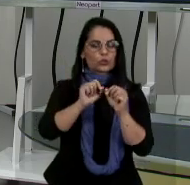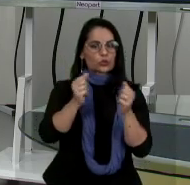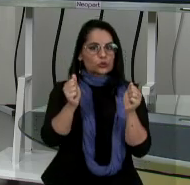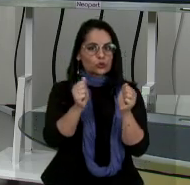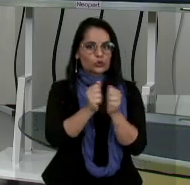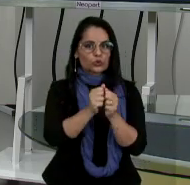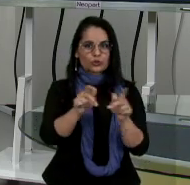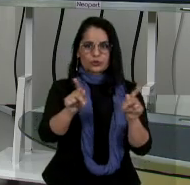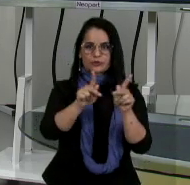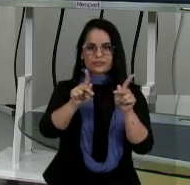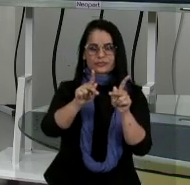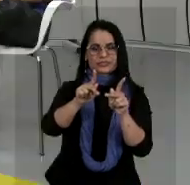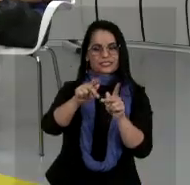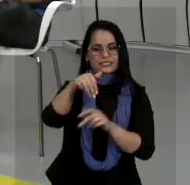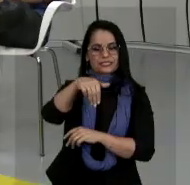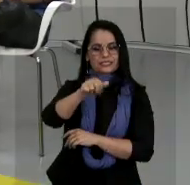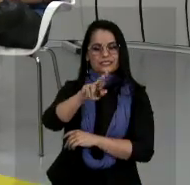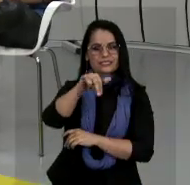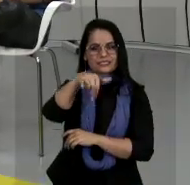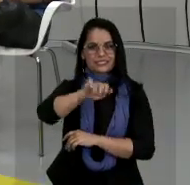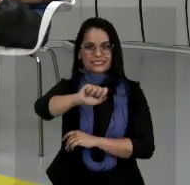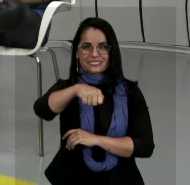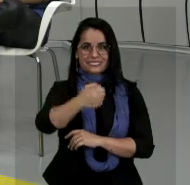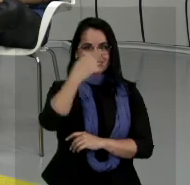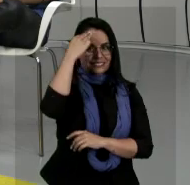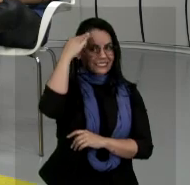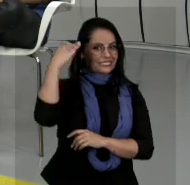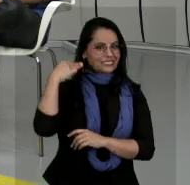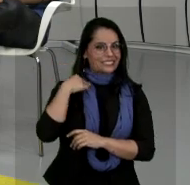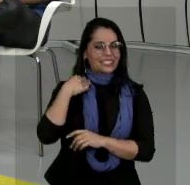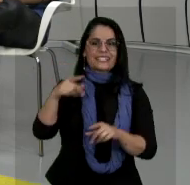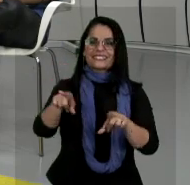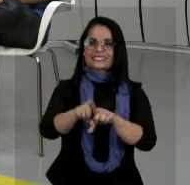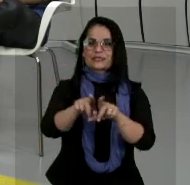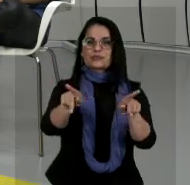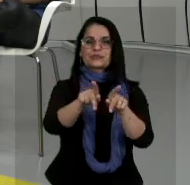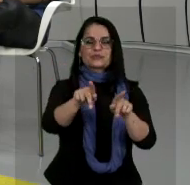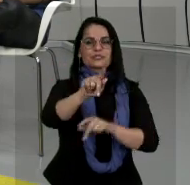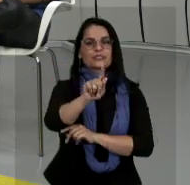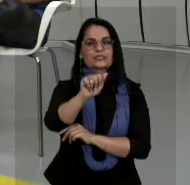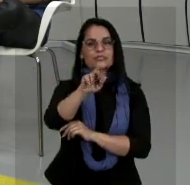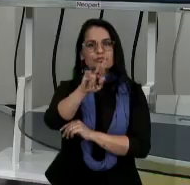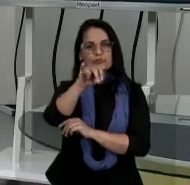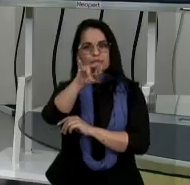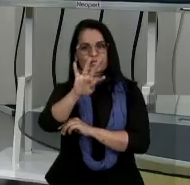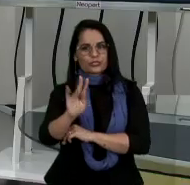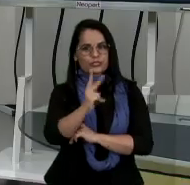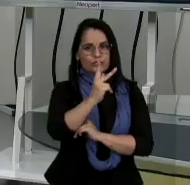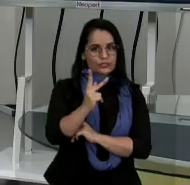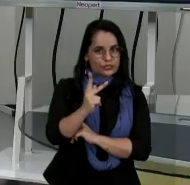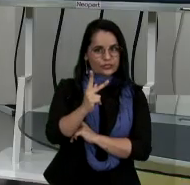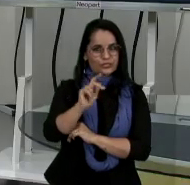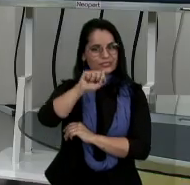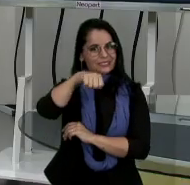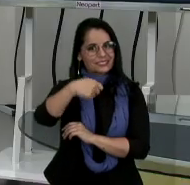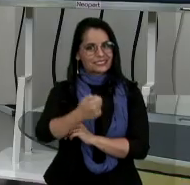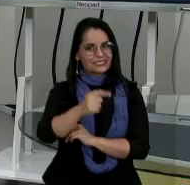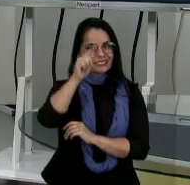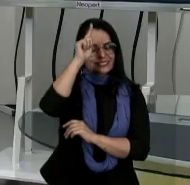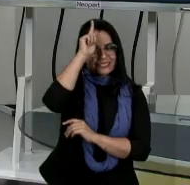a professora Mariana Tupinambá e o Gilbert Santos para falarmos de um assunto